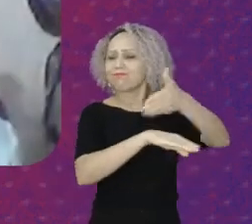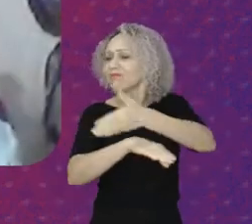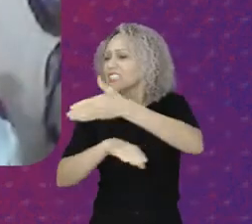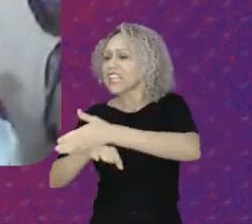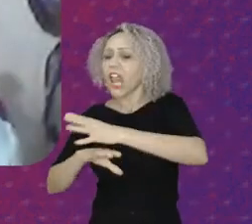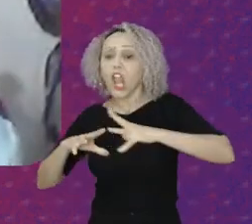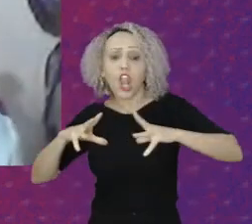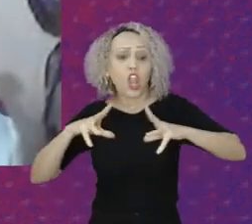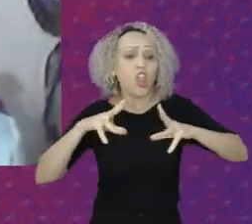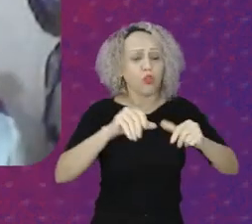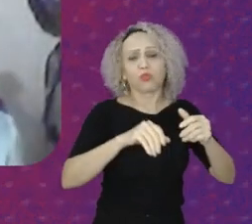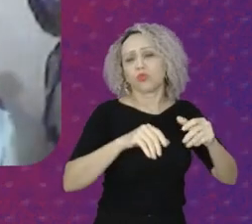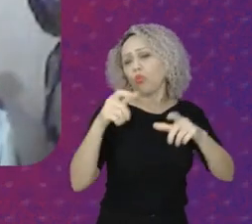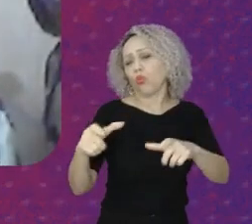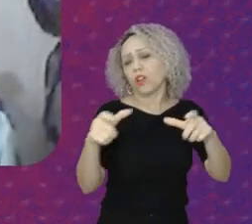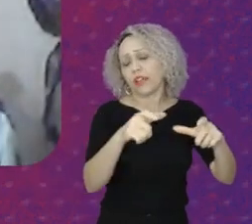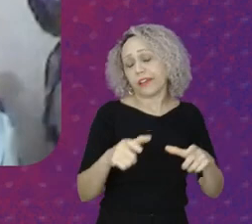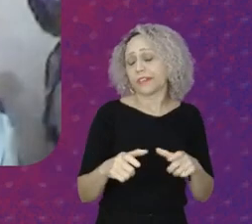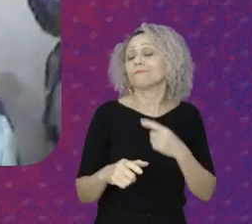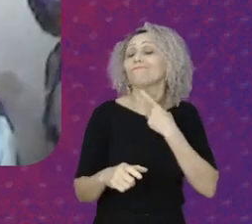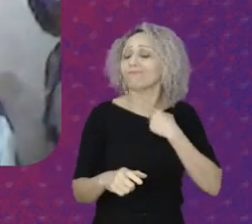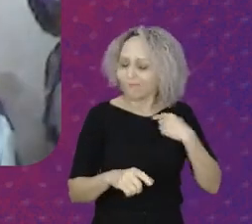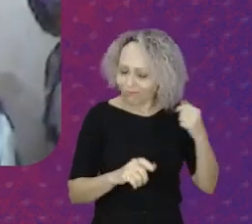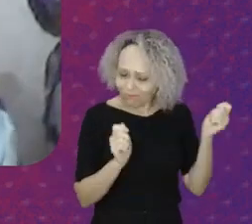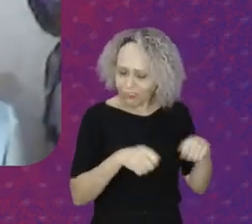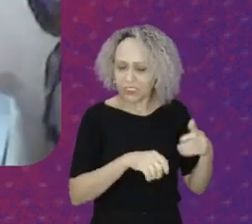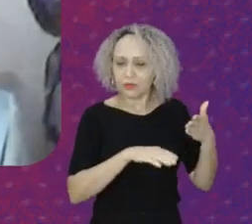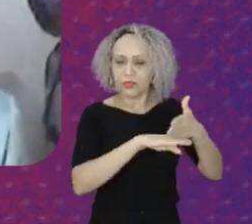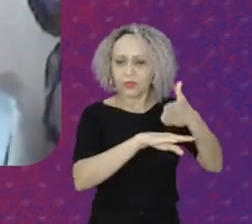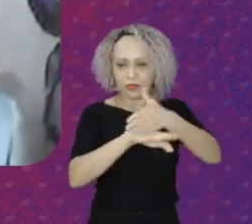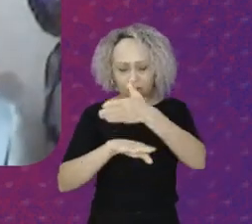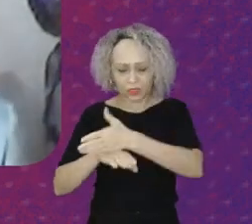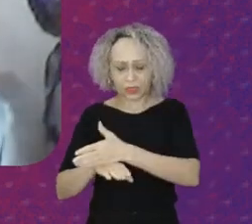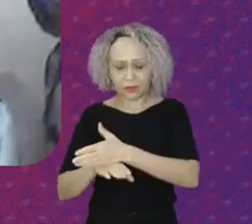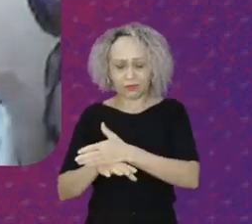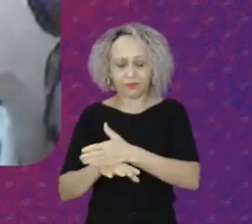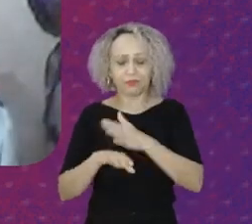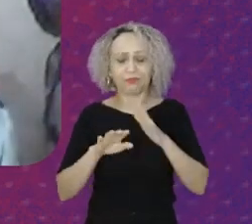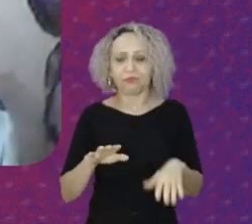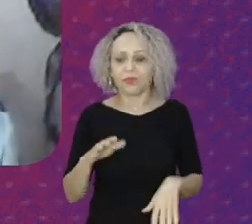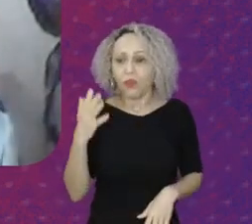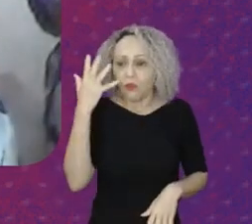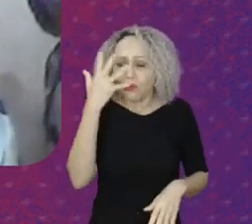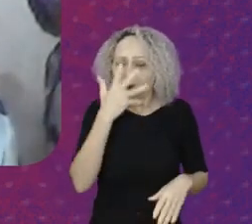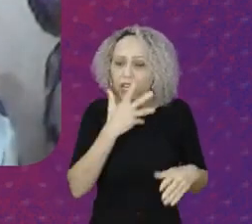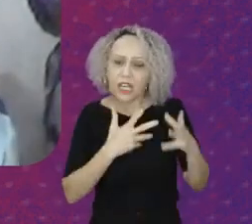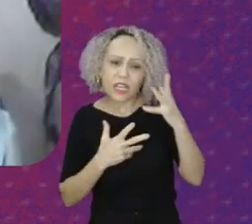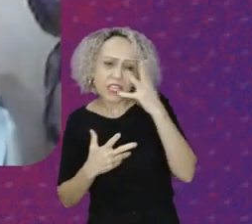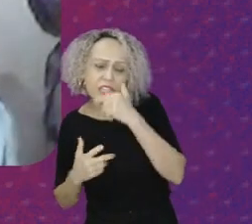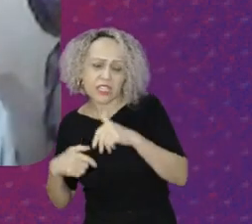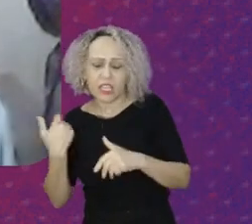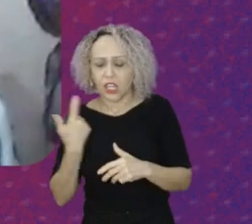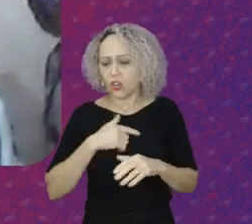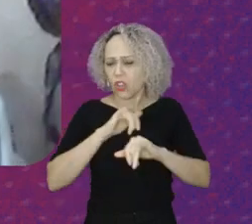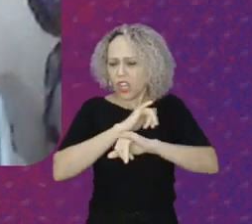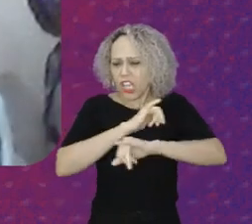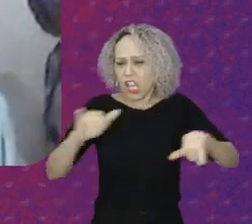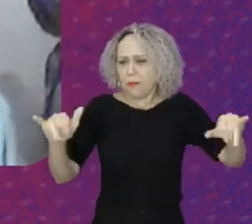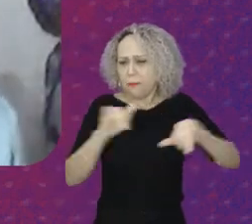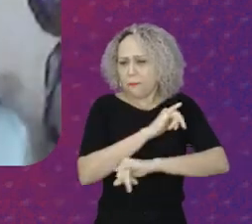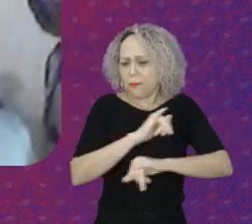os espaços. Isso é que eu tenho para dizer. Foi linda a nossa campanha, foi uma